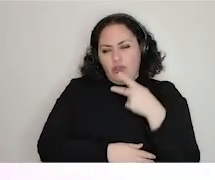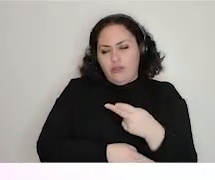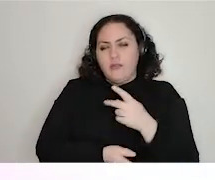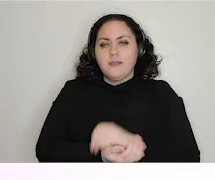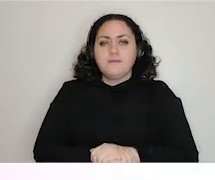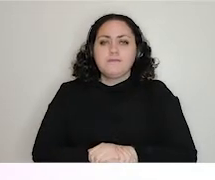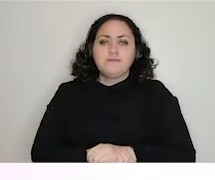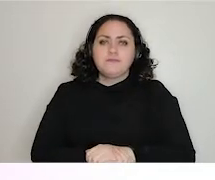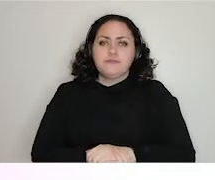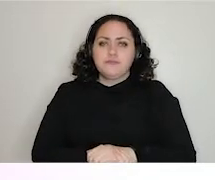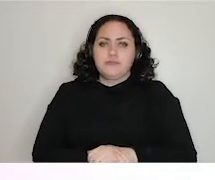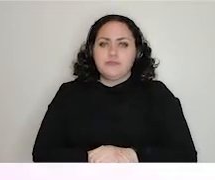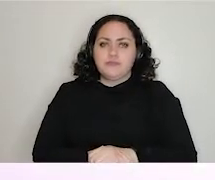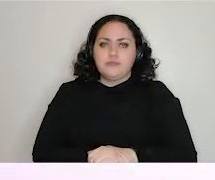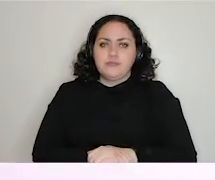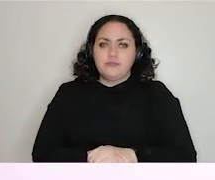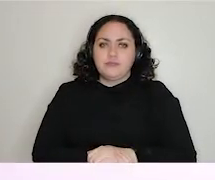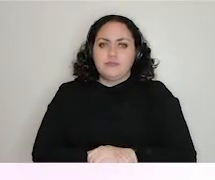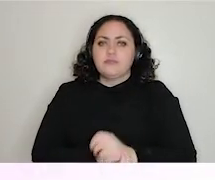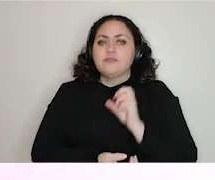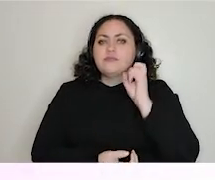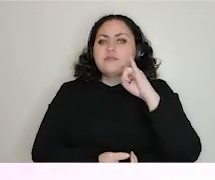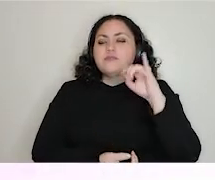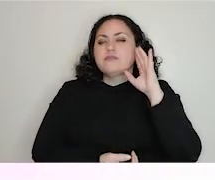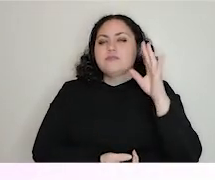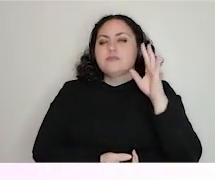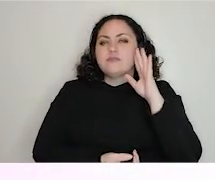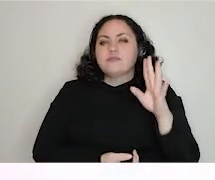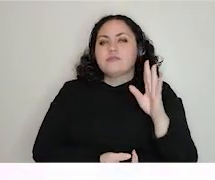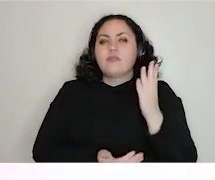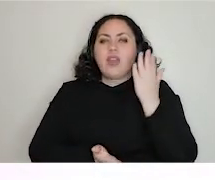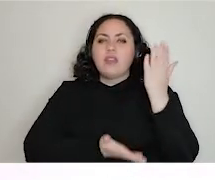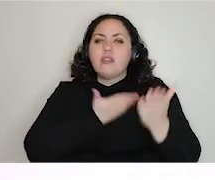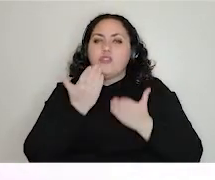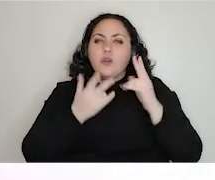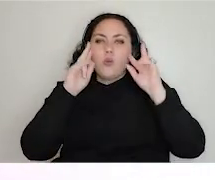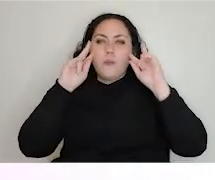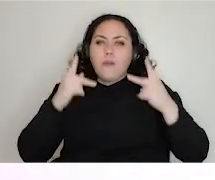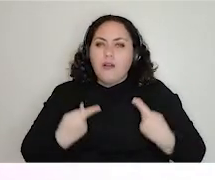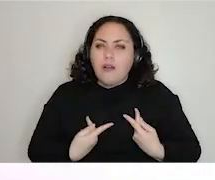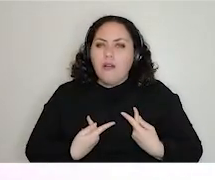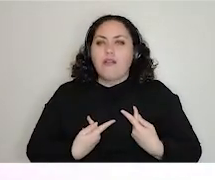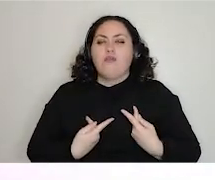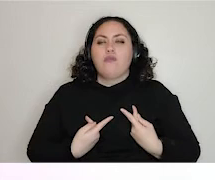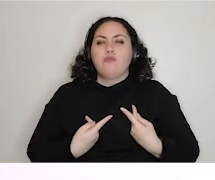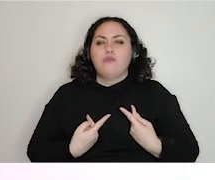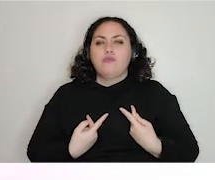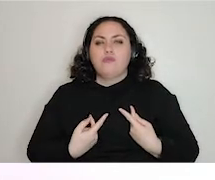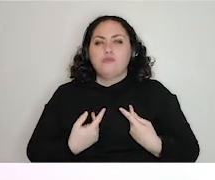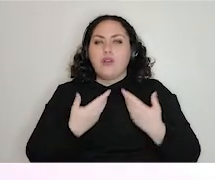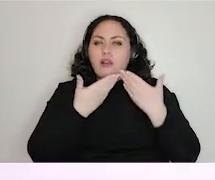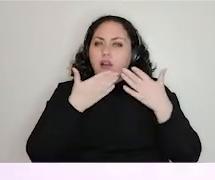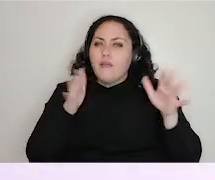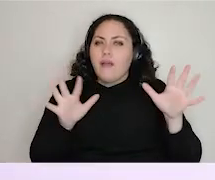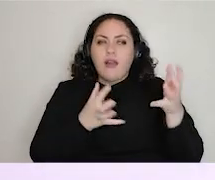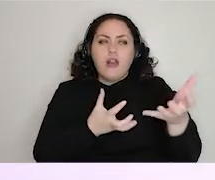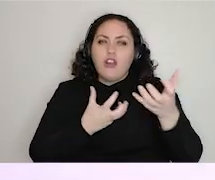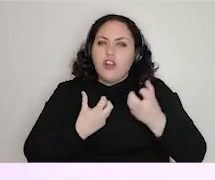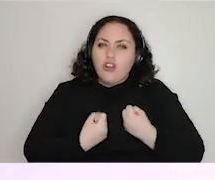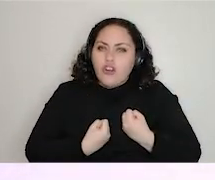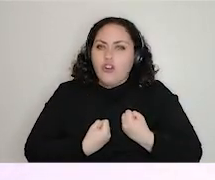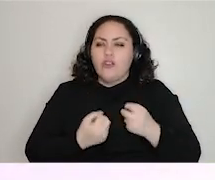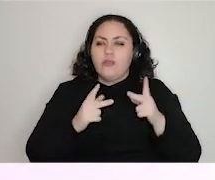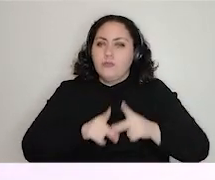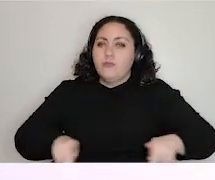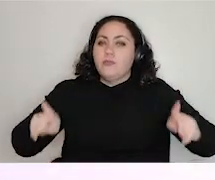antes, né? Quando a gente para pensar numa perspectiva de humanização para assistência, pensando em ser mais